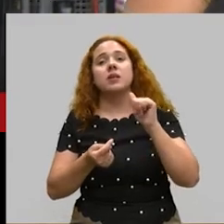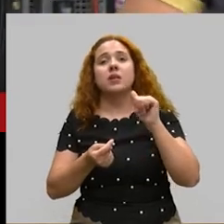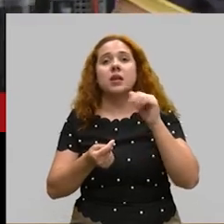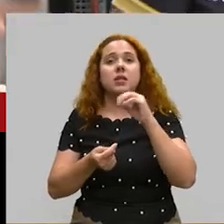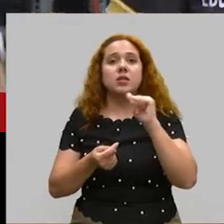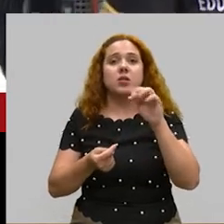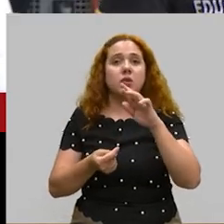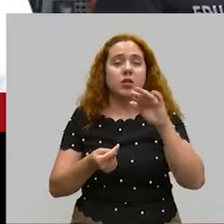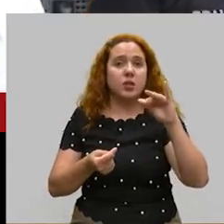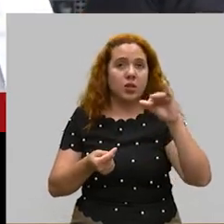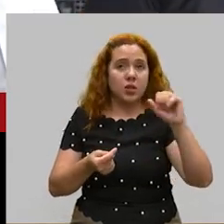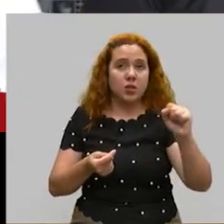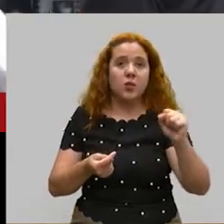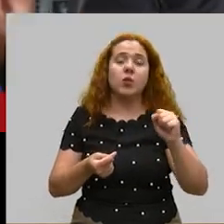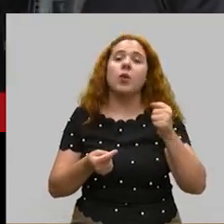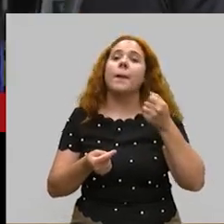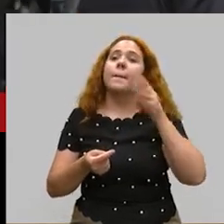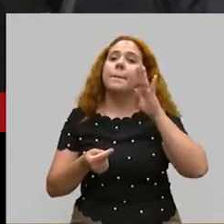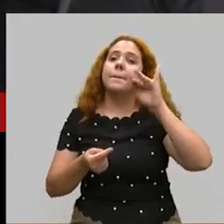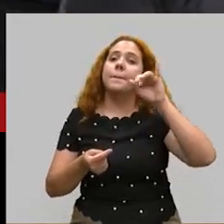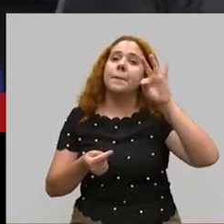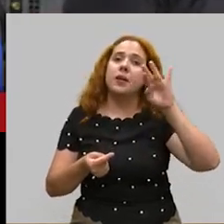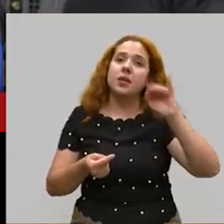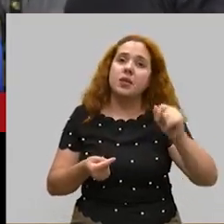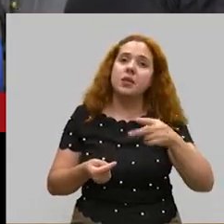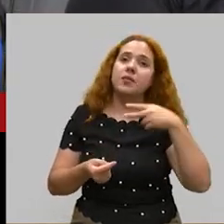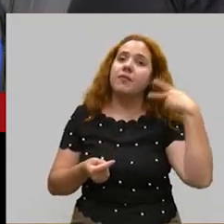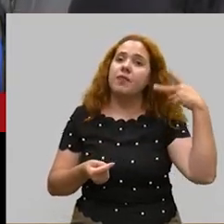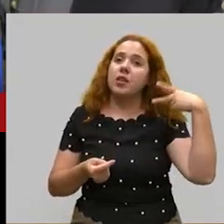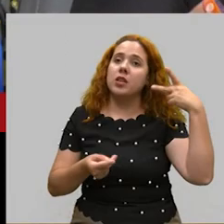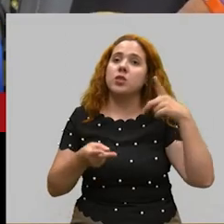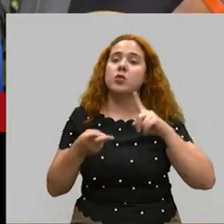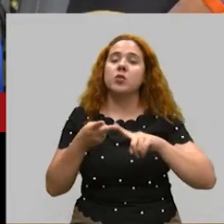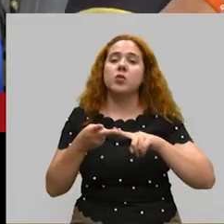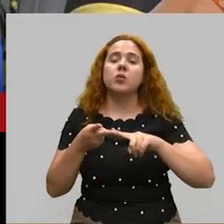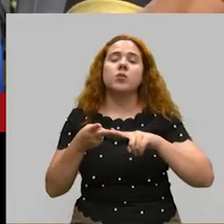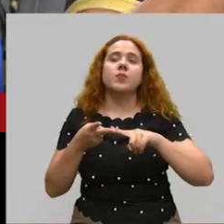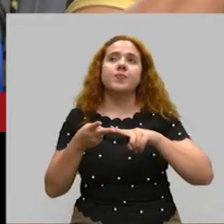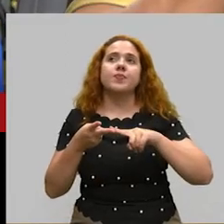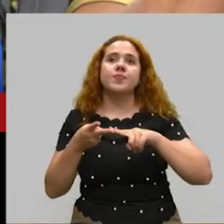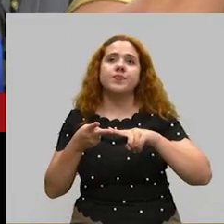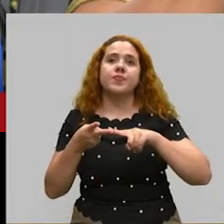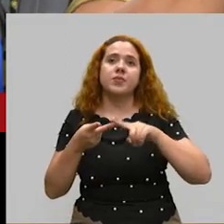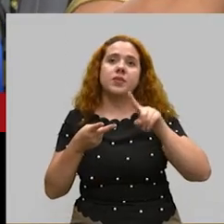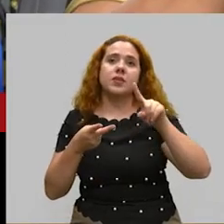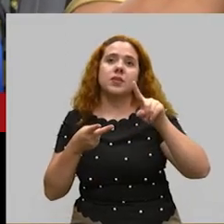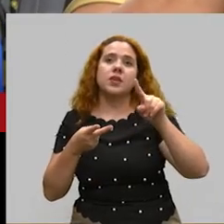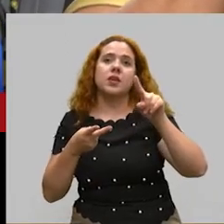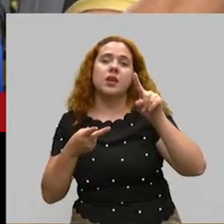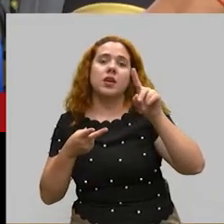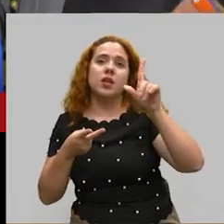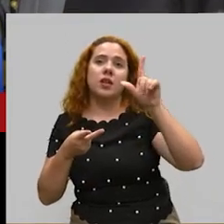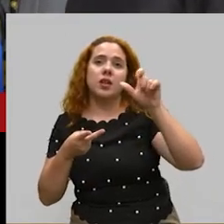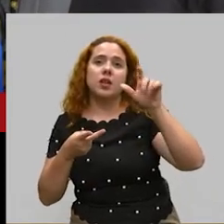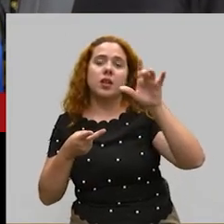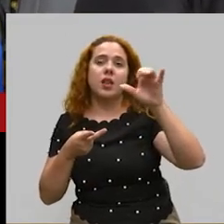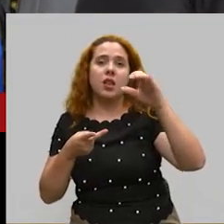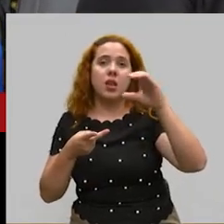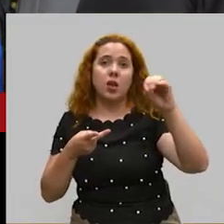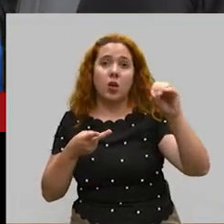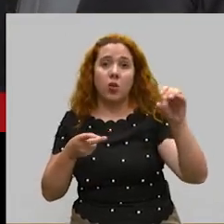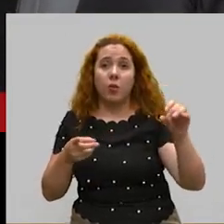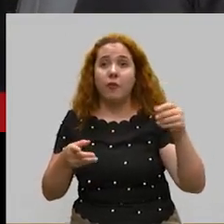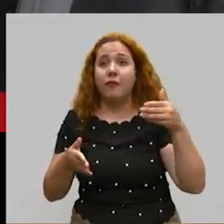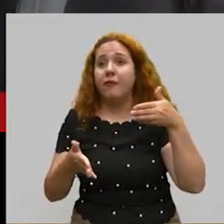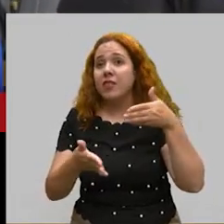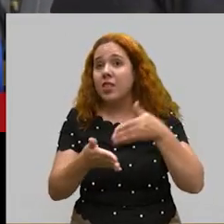com o próprio Deputado Leleco eu me comprometi tinha vi aqui ao final do dia dado que eu não consegui eh